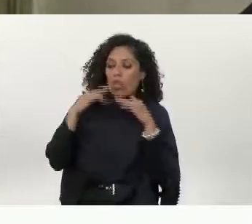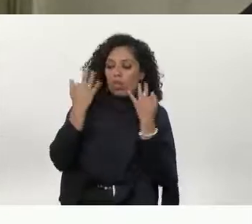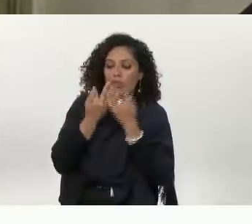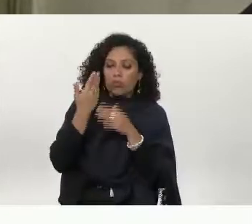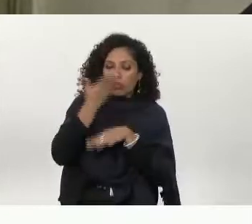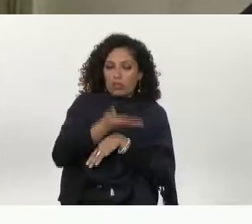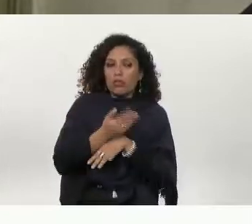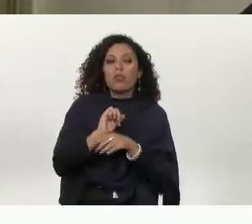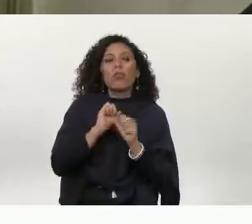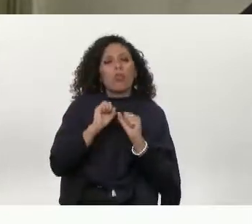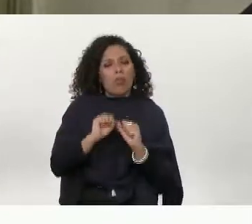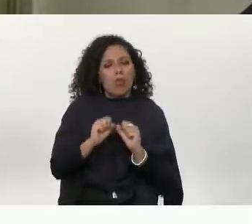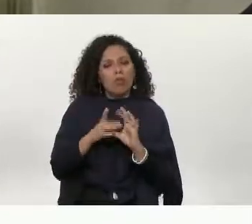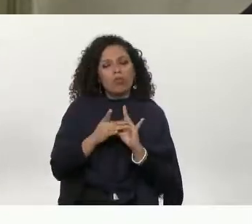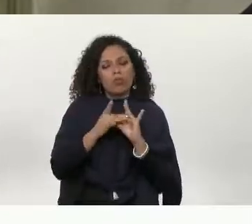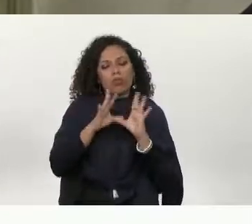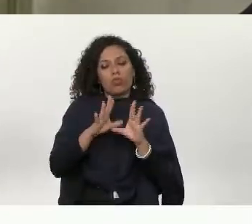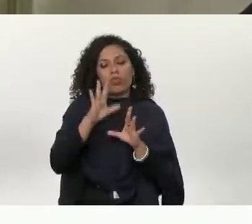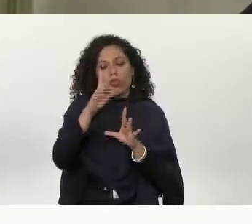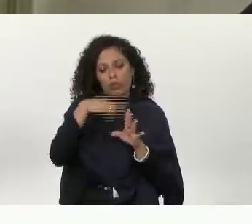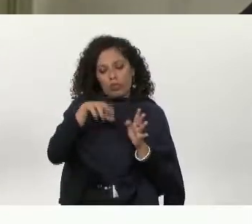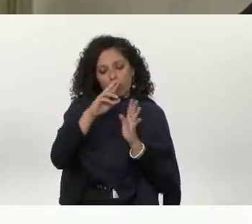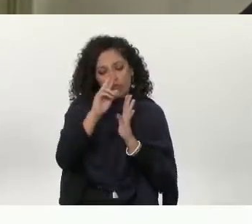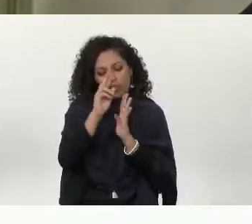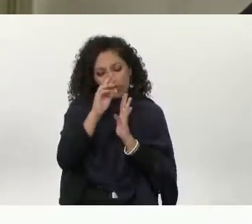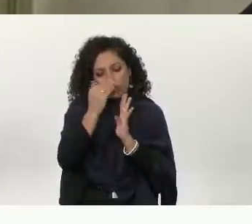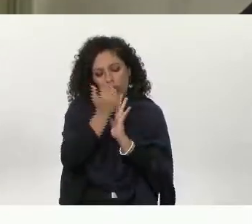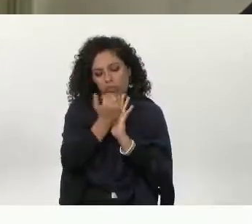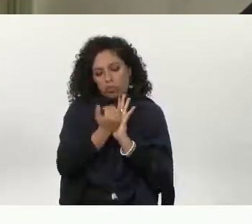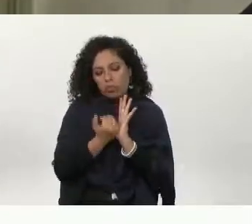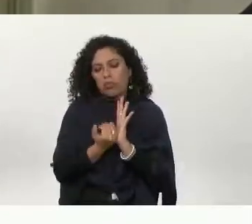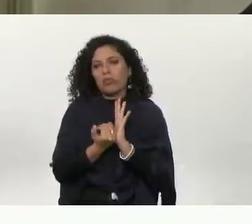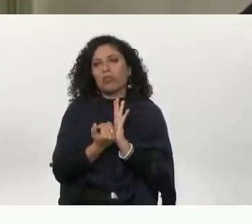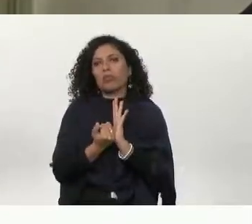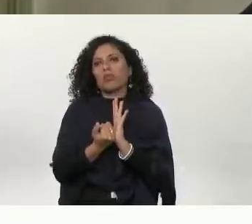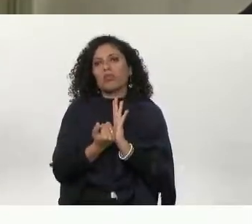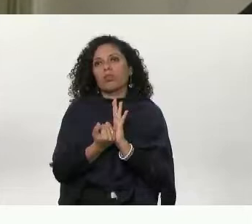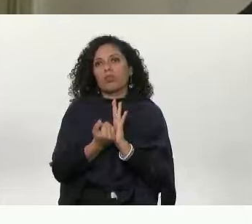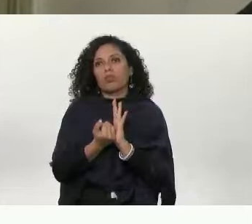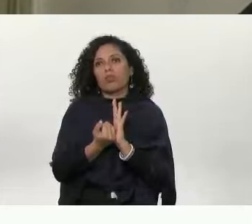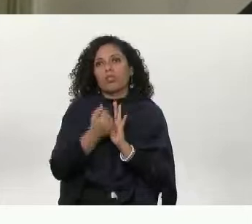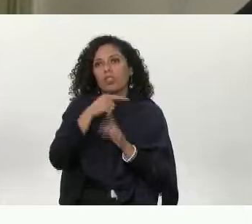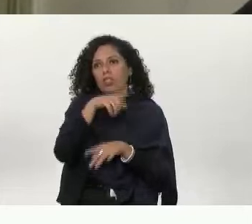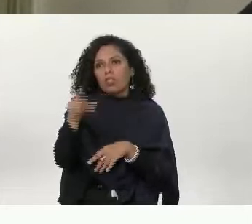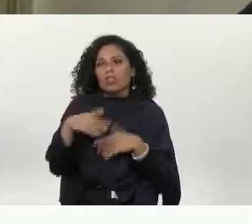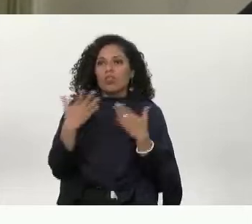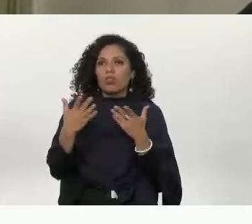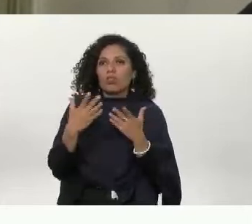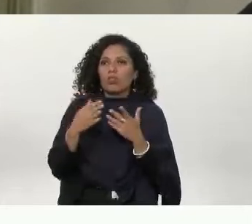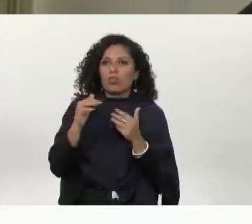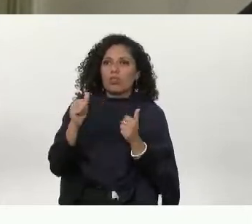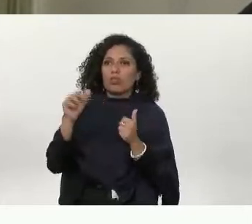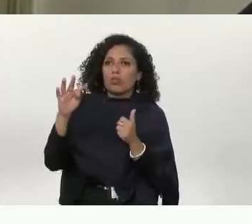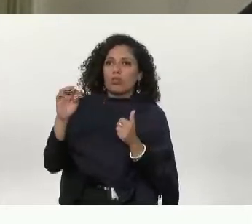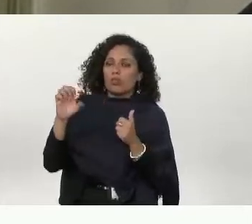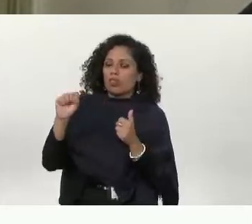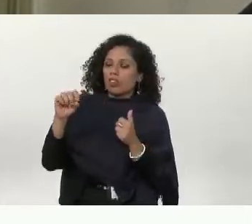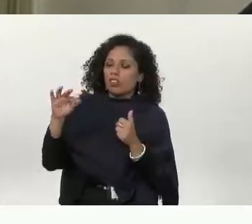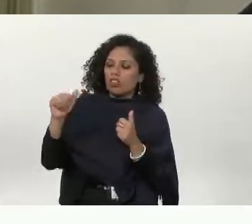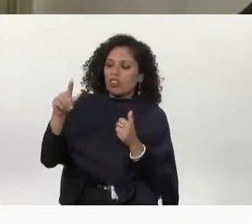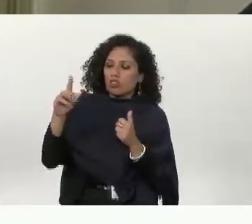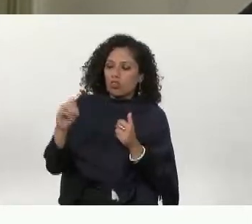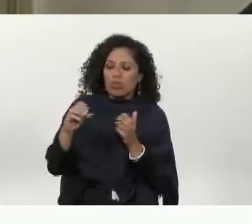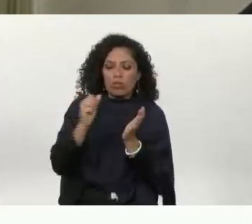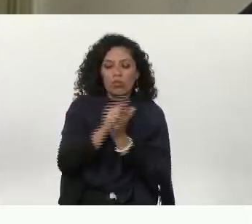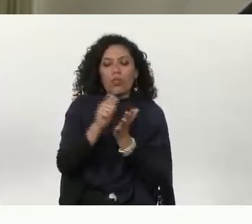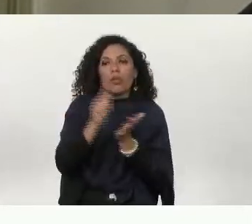nenhum registro. E depois, no final, quando a paciente tinha alta, eles queriam um atestado de que eles estavam no hospital naquele dia. E como não tinha nenhum registro, como que eu